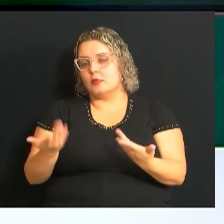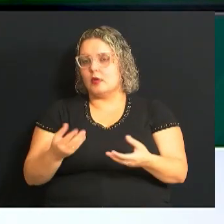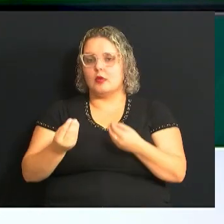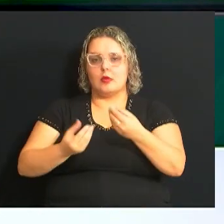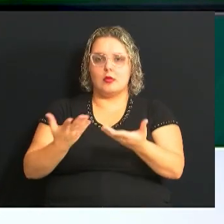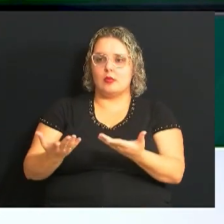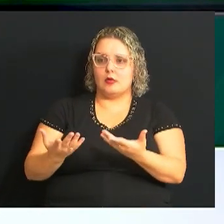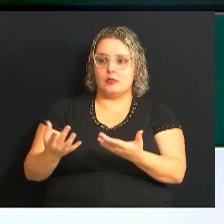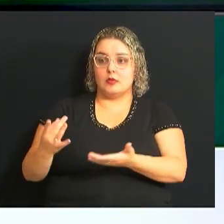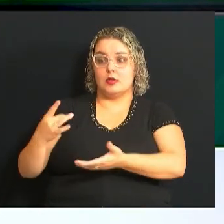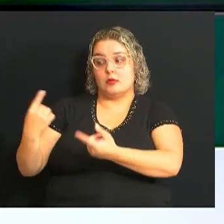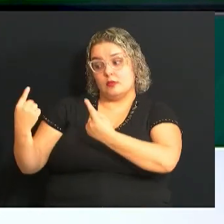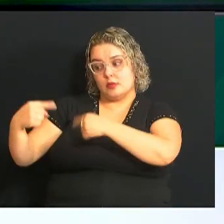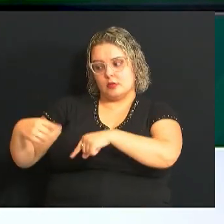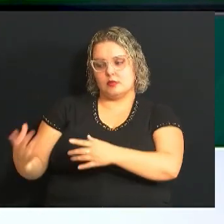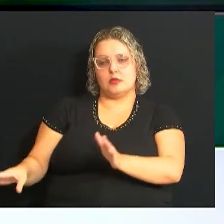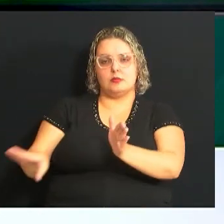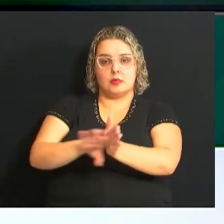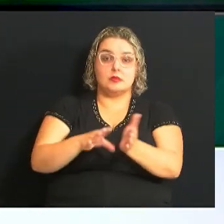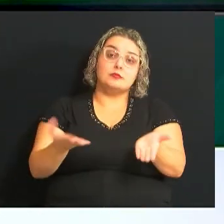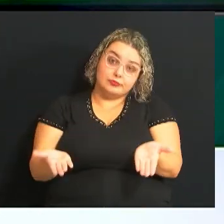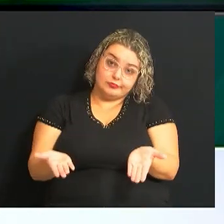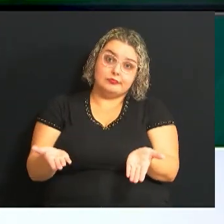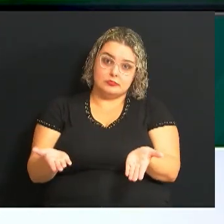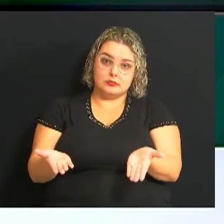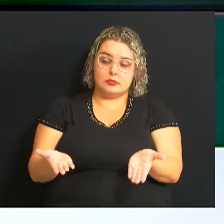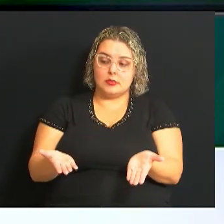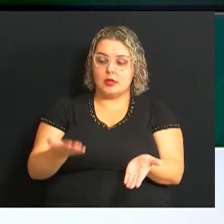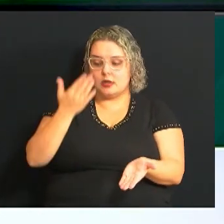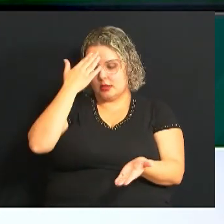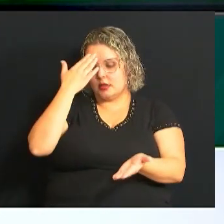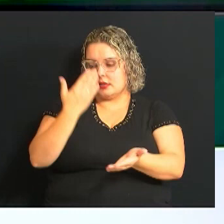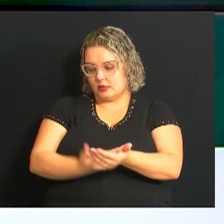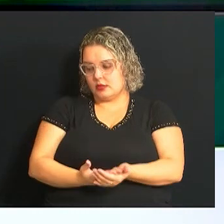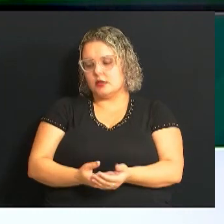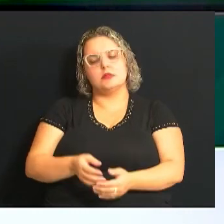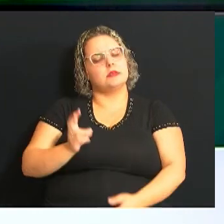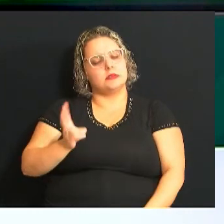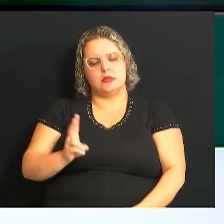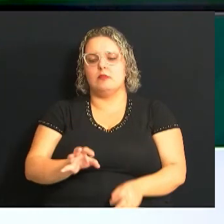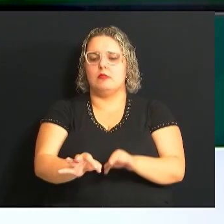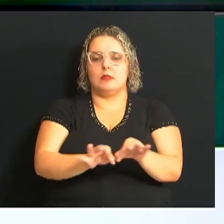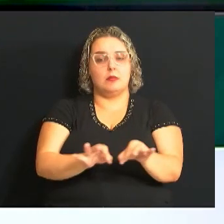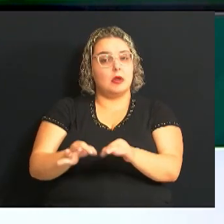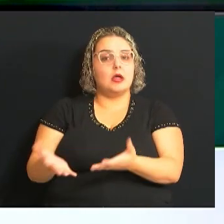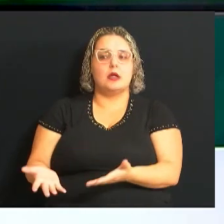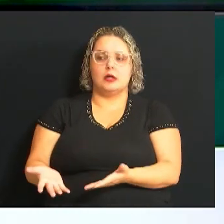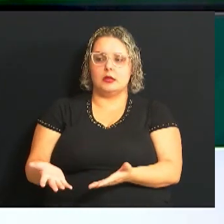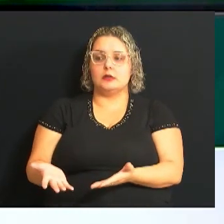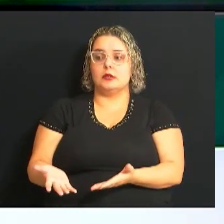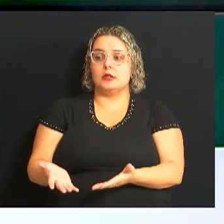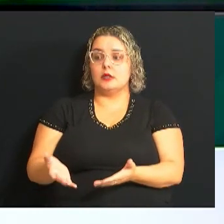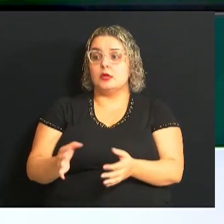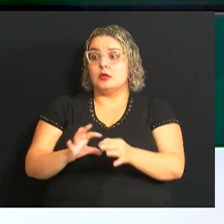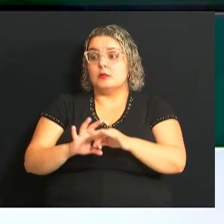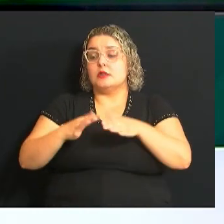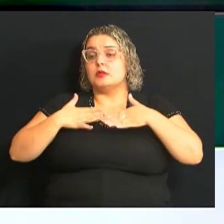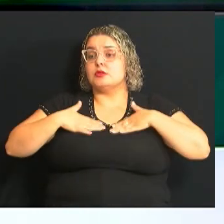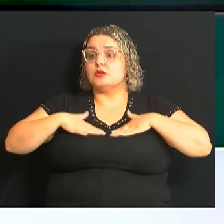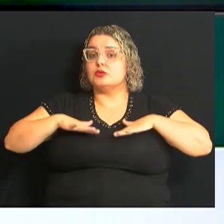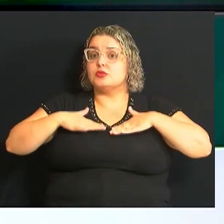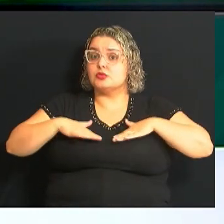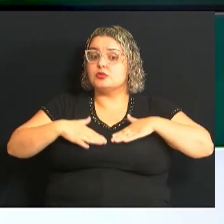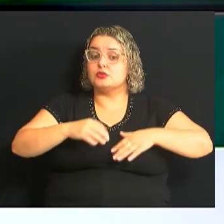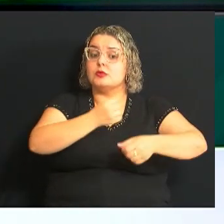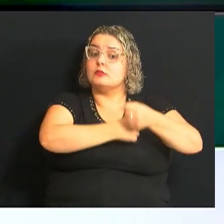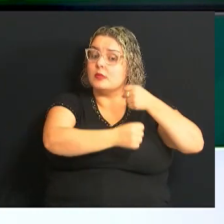adversário, mas acredito que a nossa equipe está 100% preparada. O que me deixa mais tranquilo é que ano passado a gente